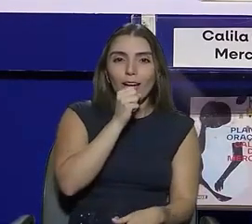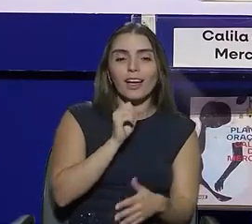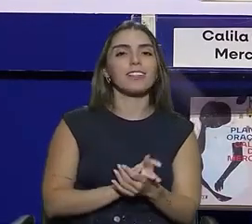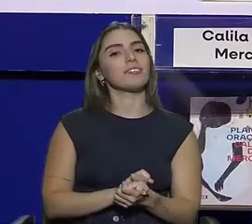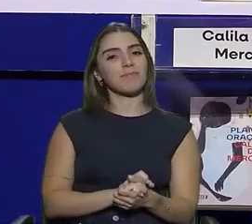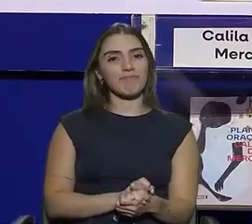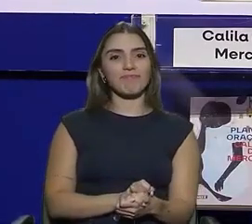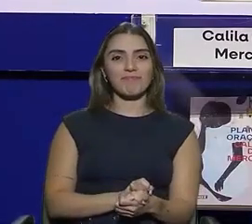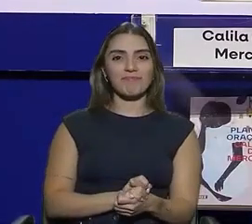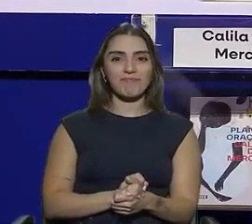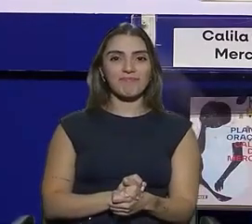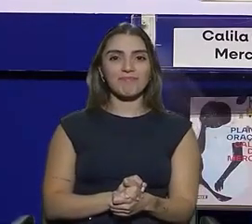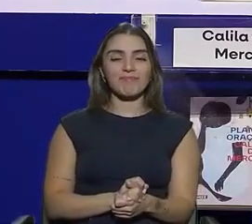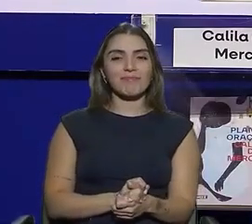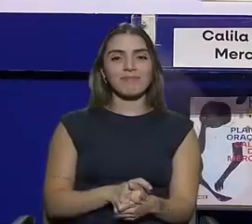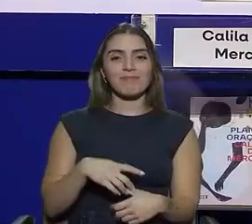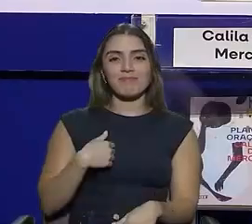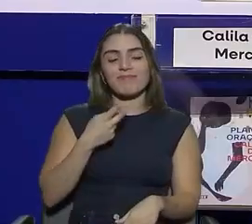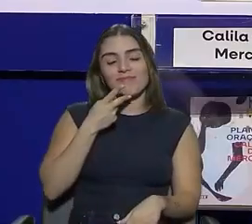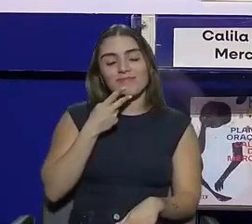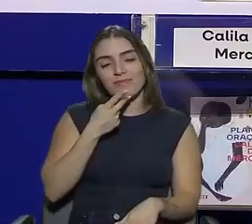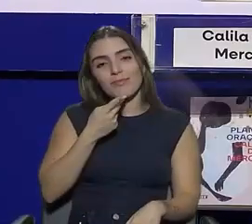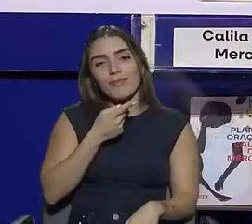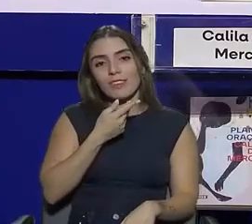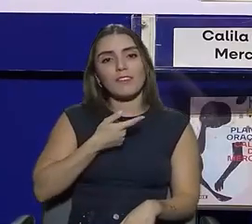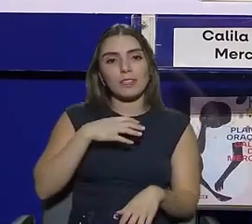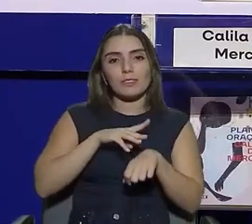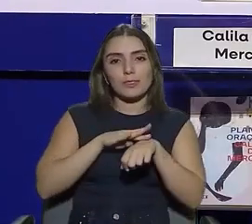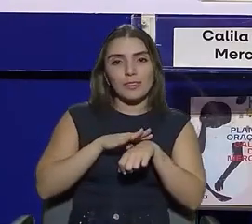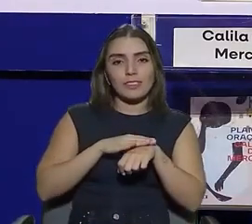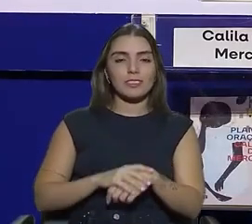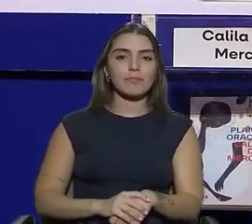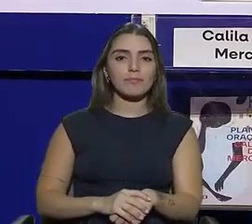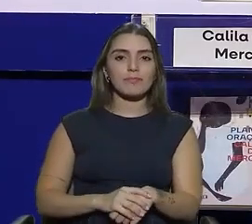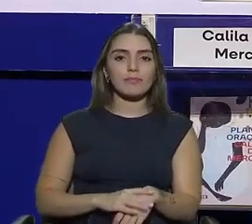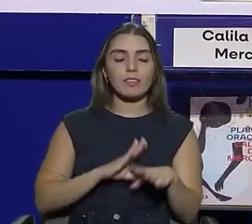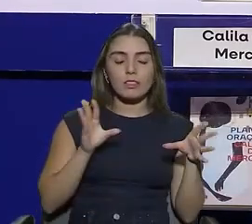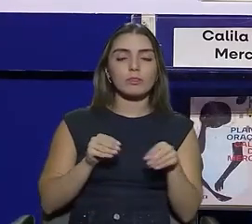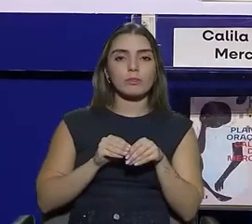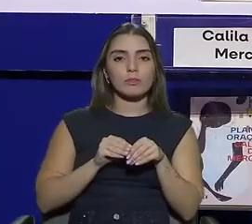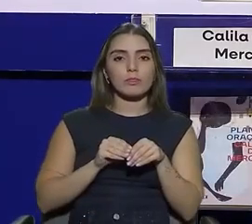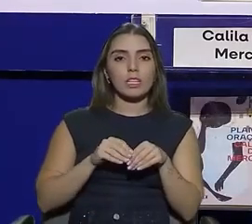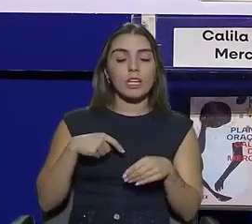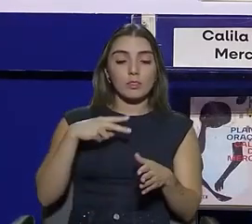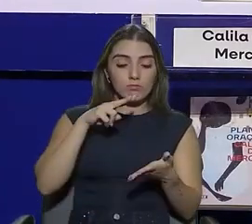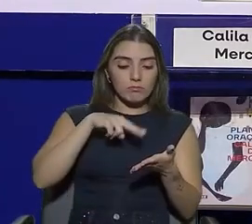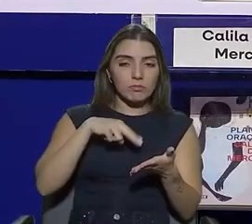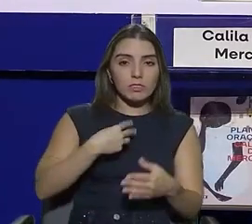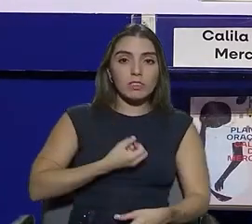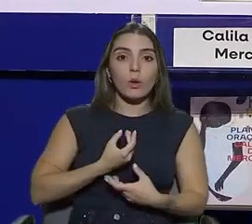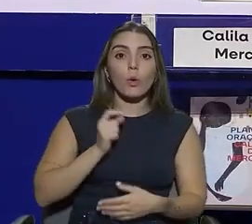isso? Esse menino só vive... Em resumo, aí quando eu li essa poesia dele, o que não tenho e